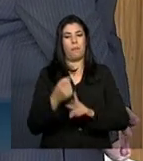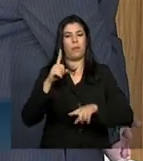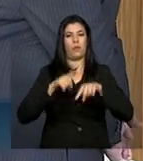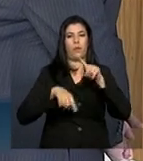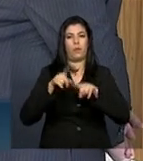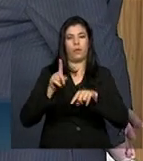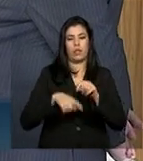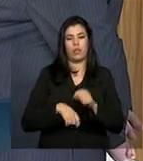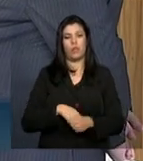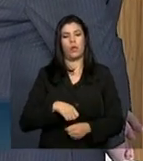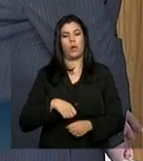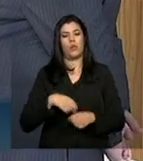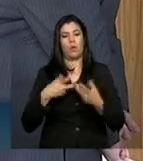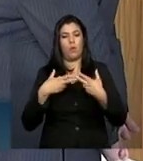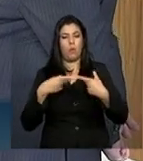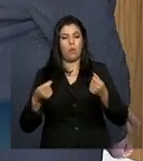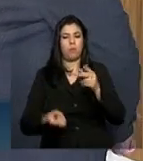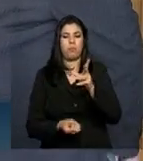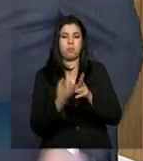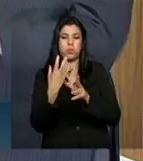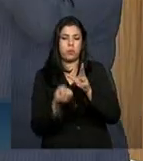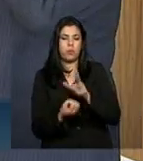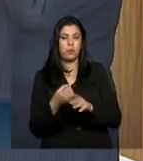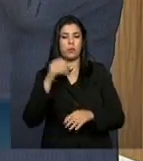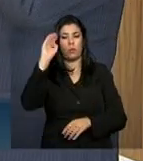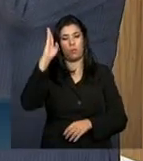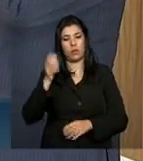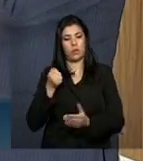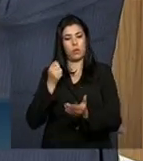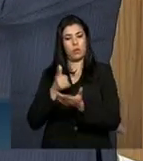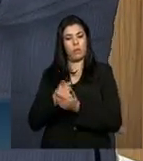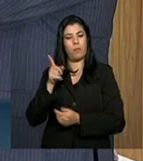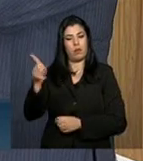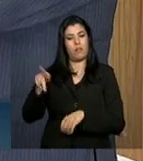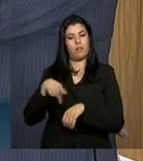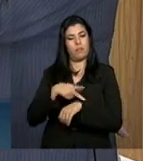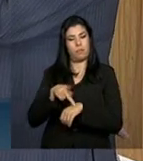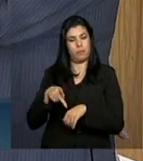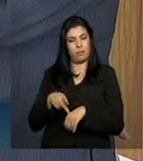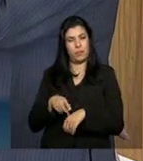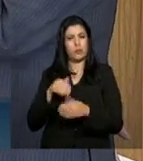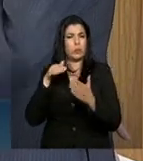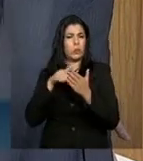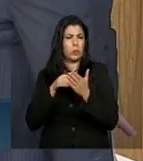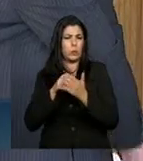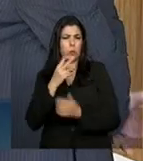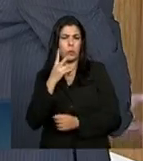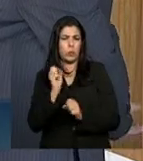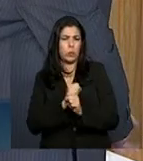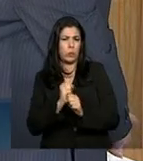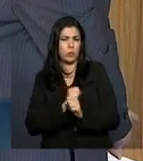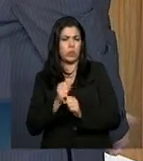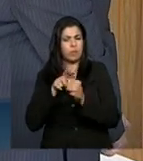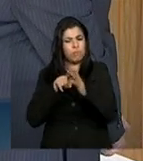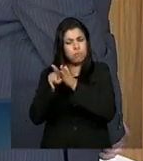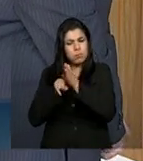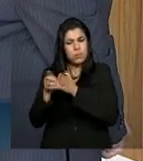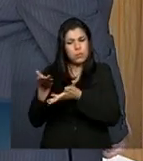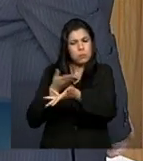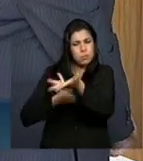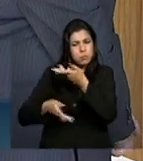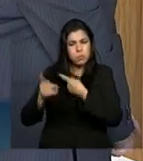Brasil mais compra da Irlanda. Então, os dois países, nos últimos anos, vêm analisando uma perspectiva para